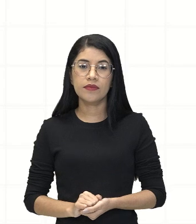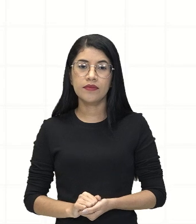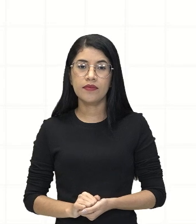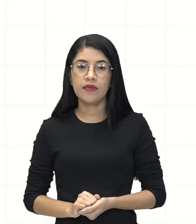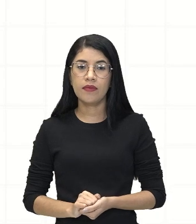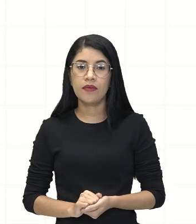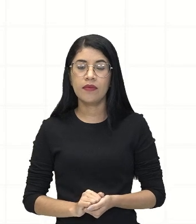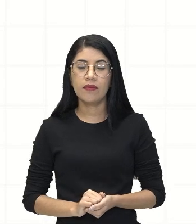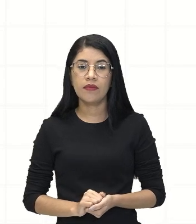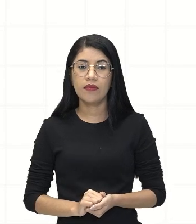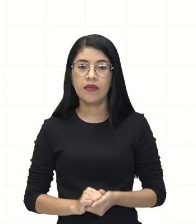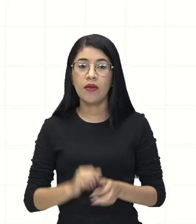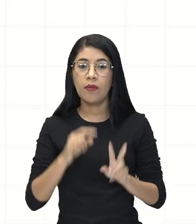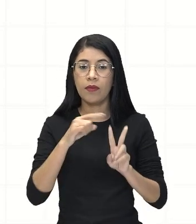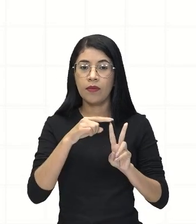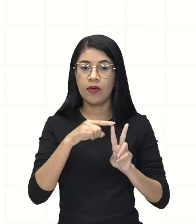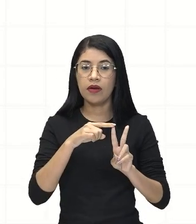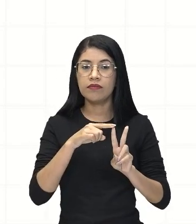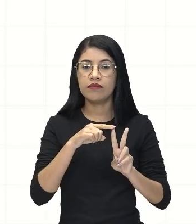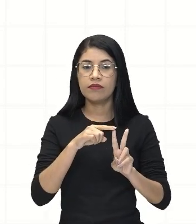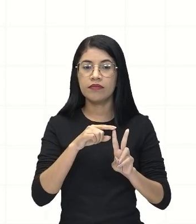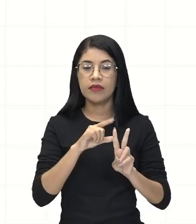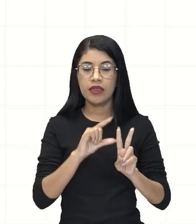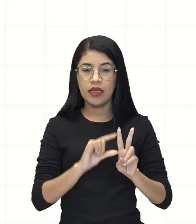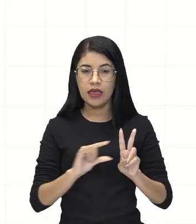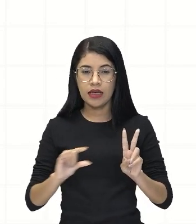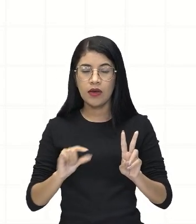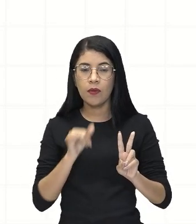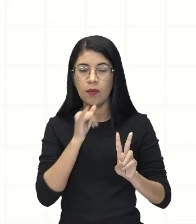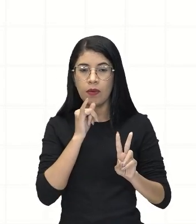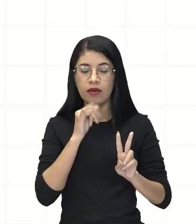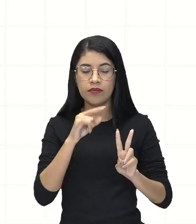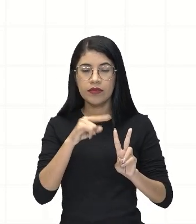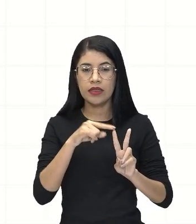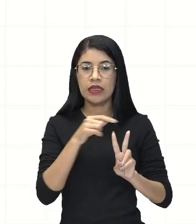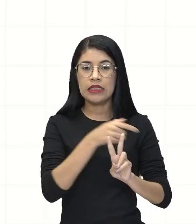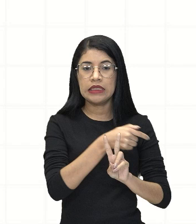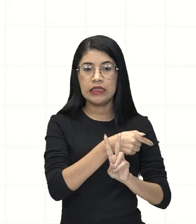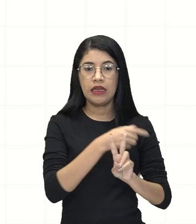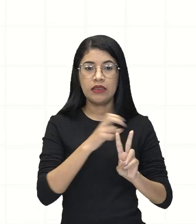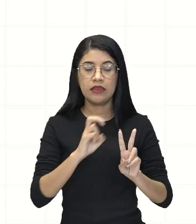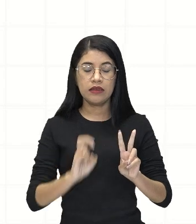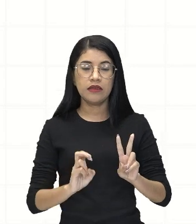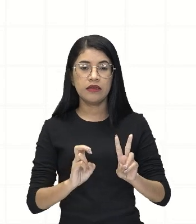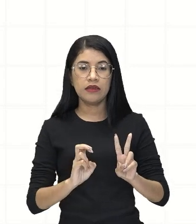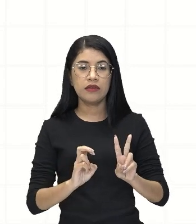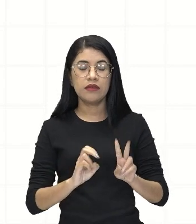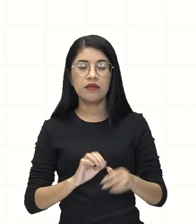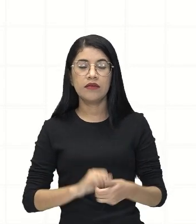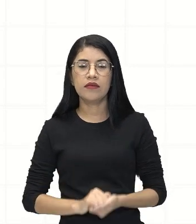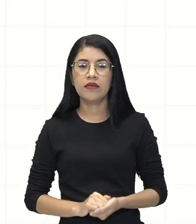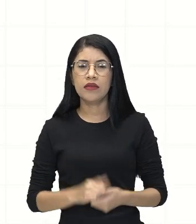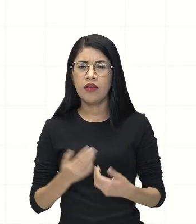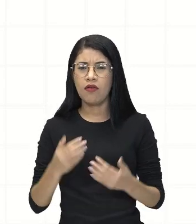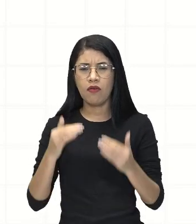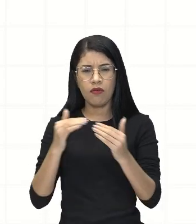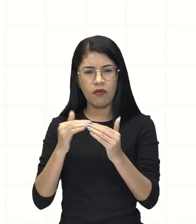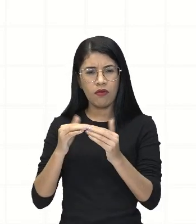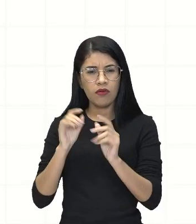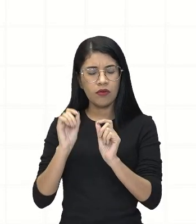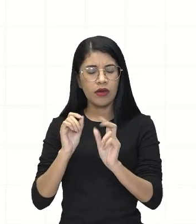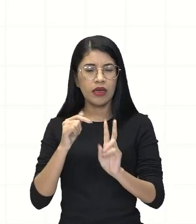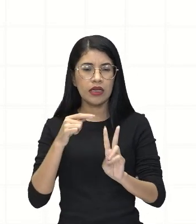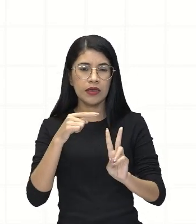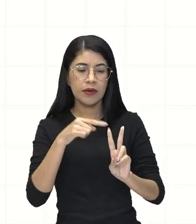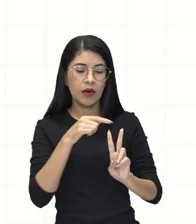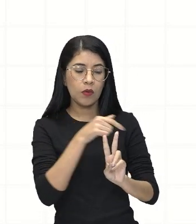aqui, ó, ele tem índice 2, beleza? Então, vocês concordam comigo que esse 7 aqui,